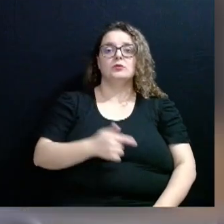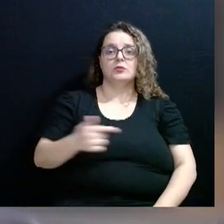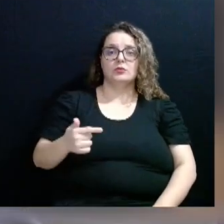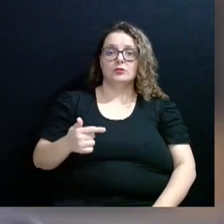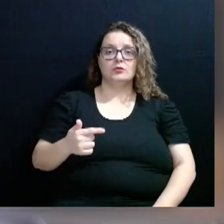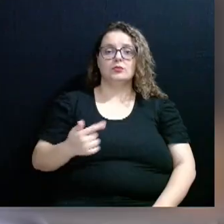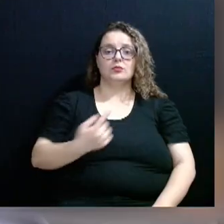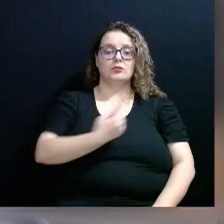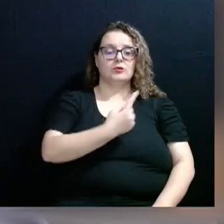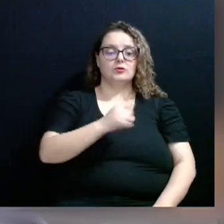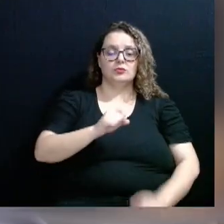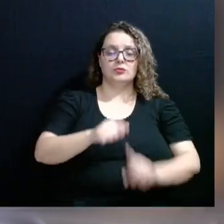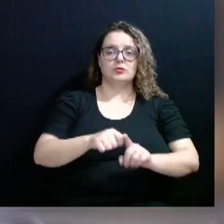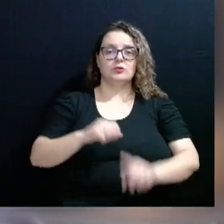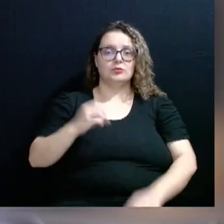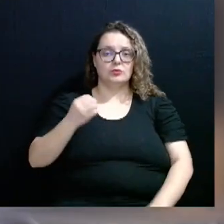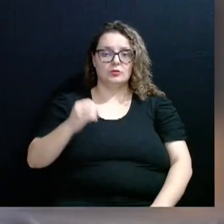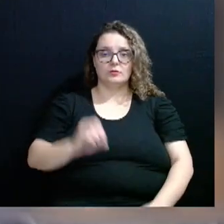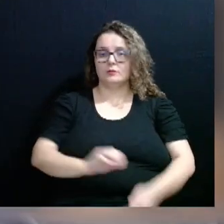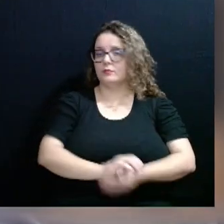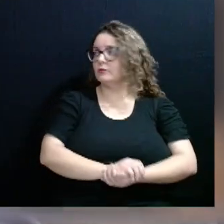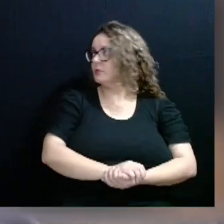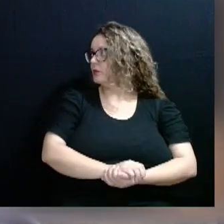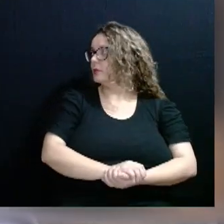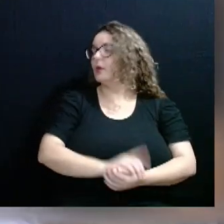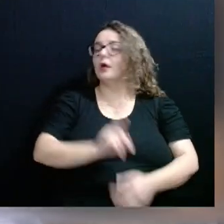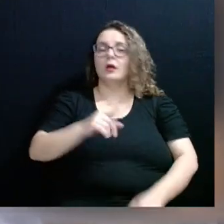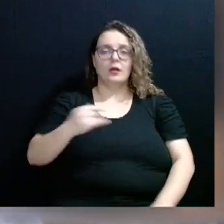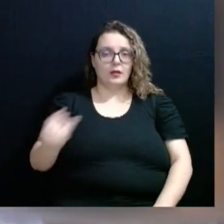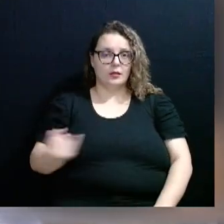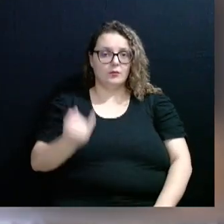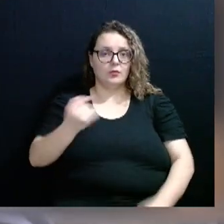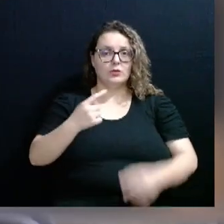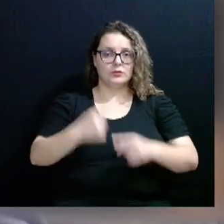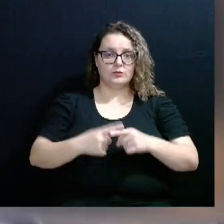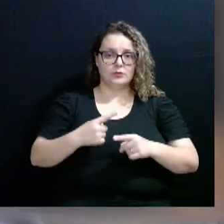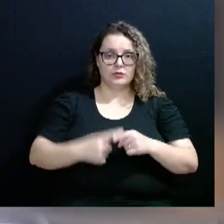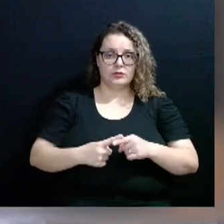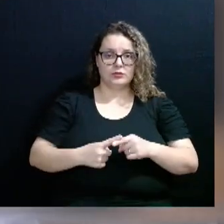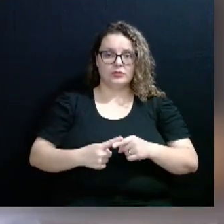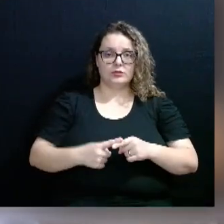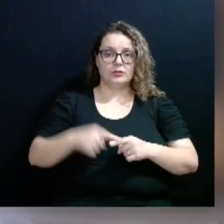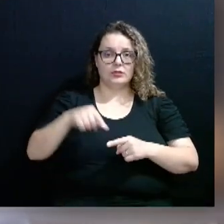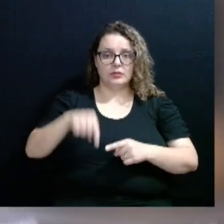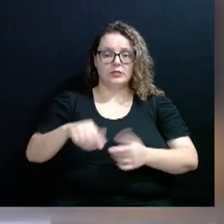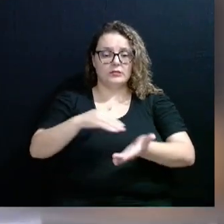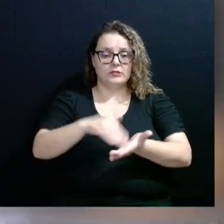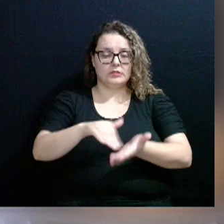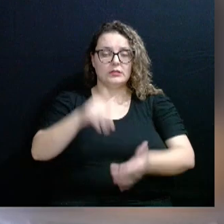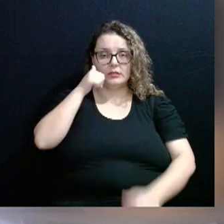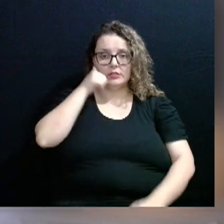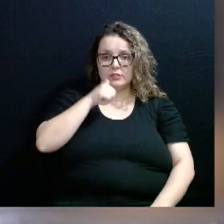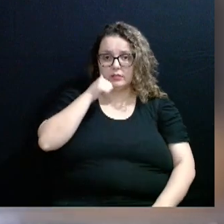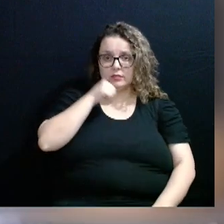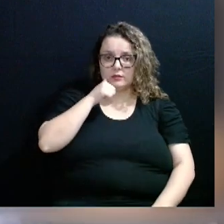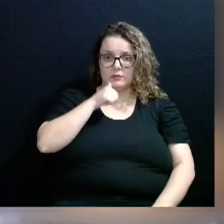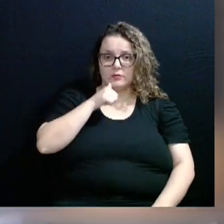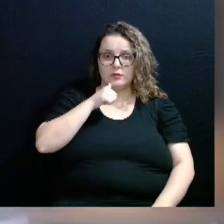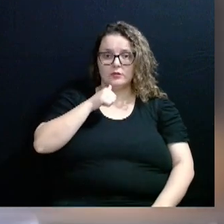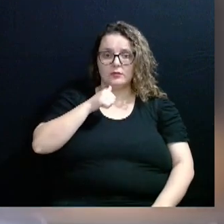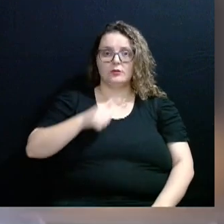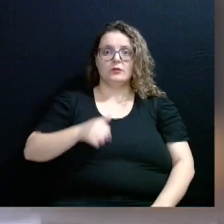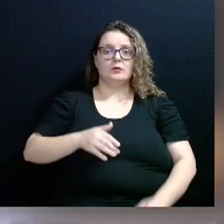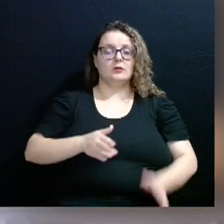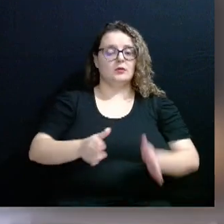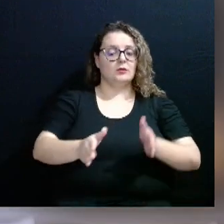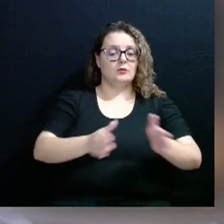outubro. Porque é muito importante, porque nessa fase da mulher, ela passa por uns períodos que não é